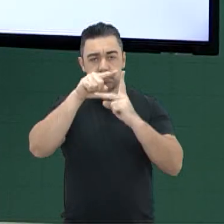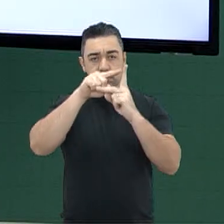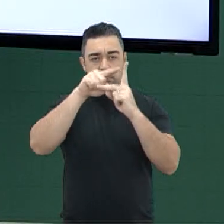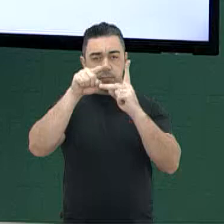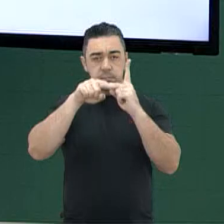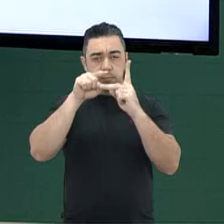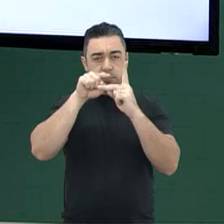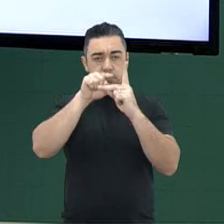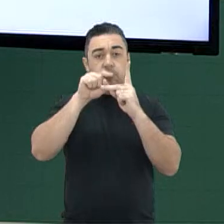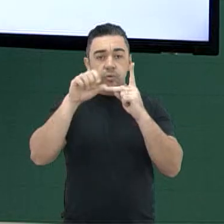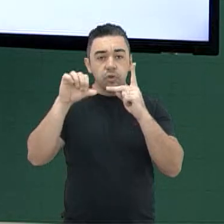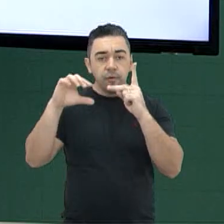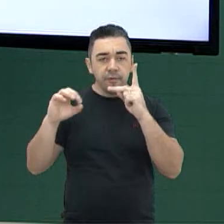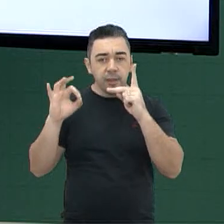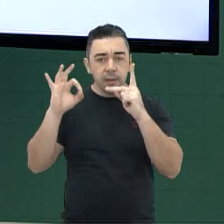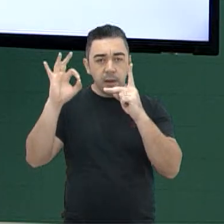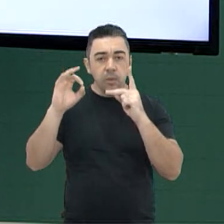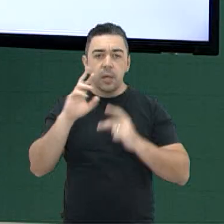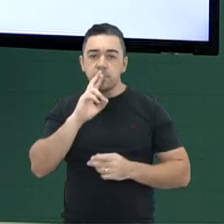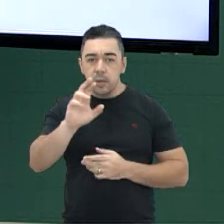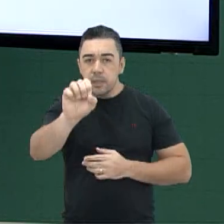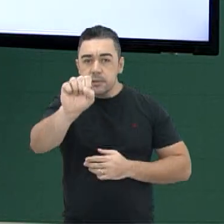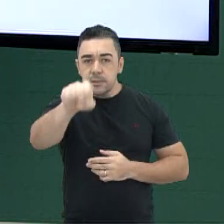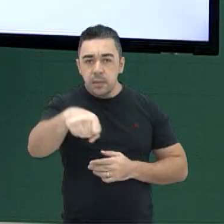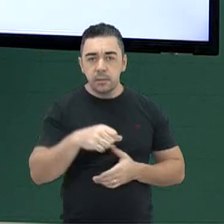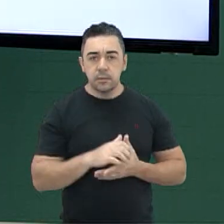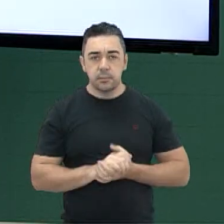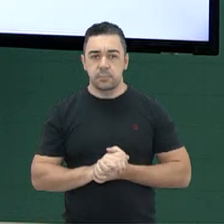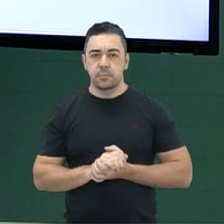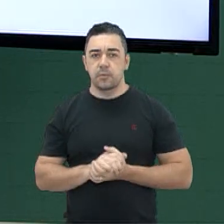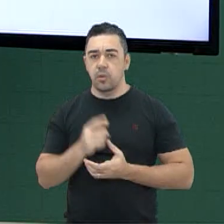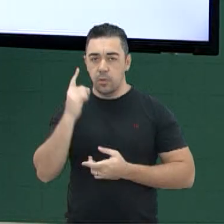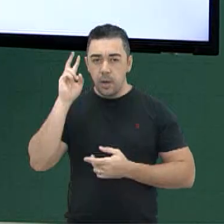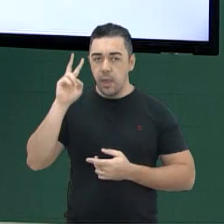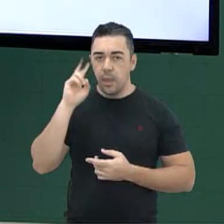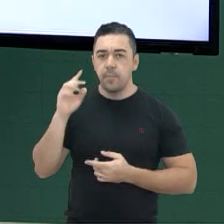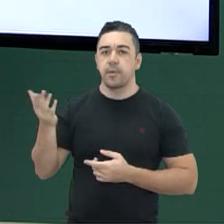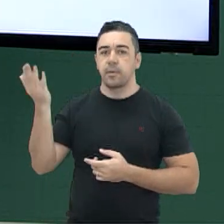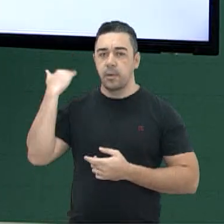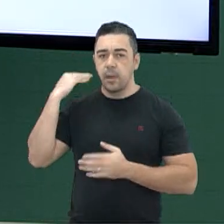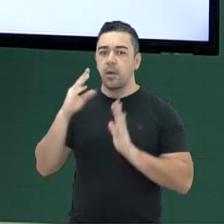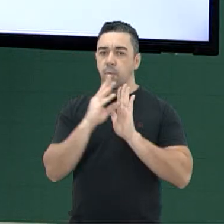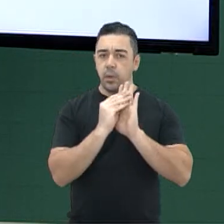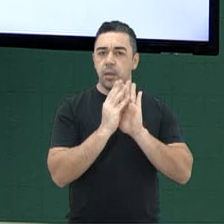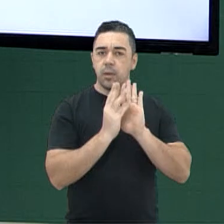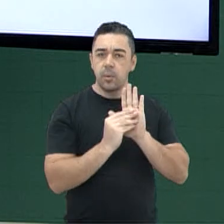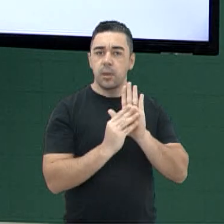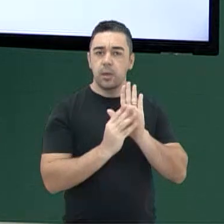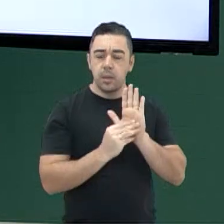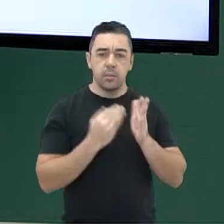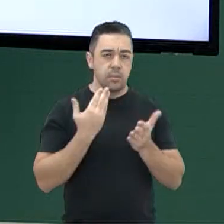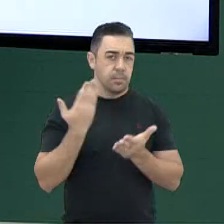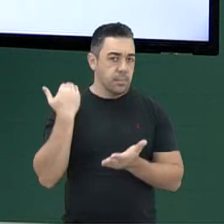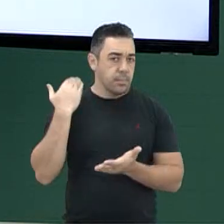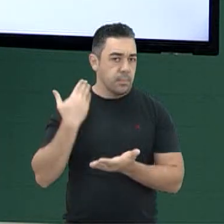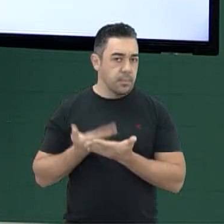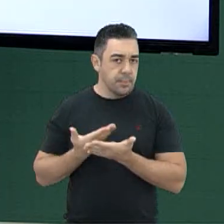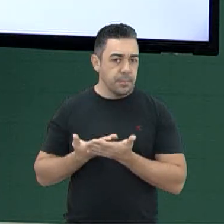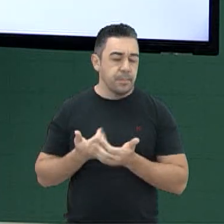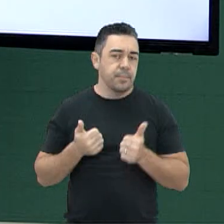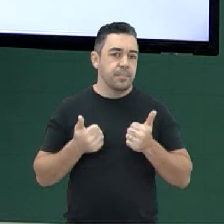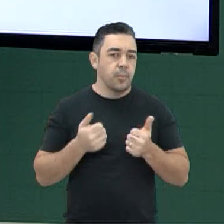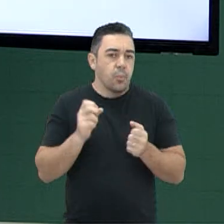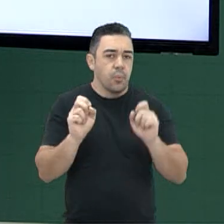vai ser sim. Aqui nós estamos recordando alguns conteúdos que foram passados desde a aula passada.